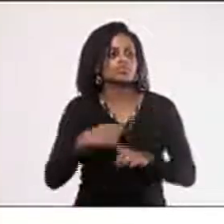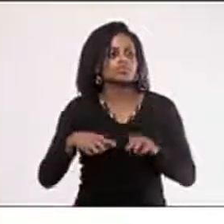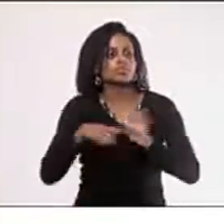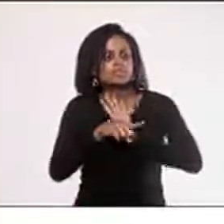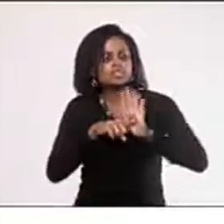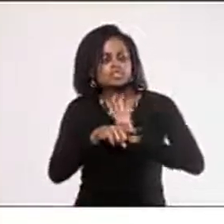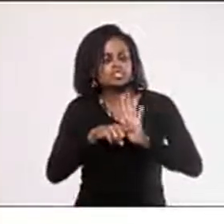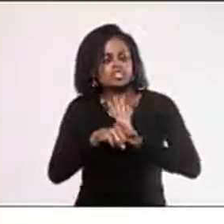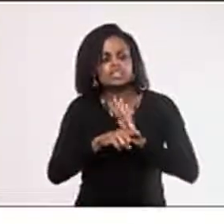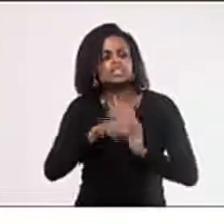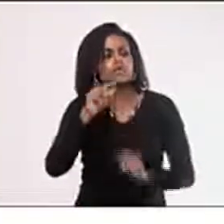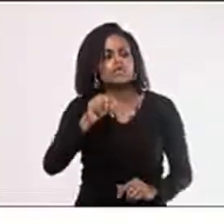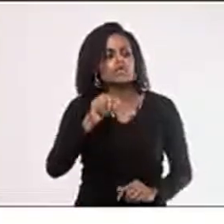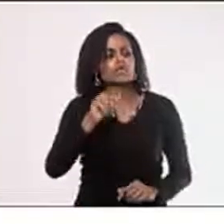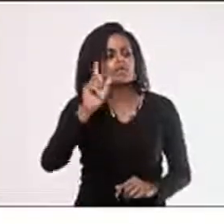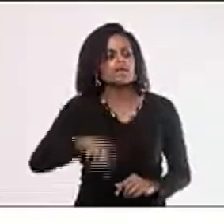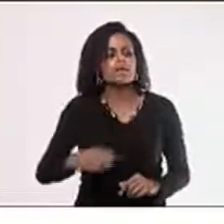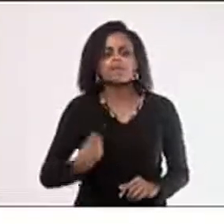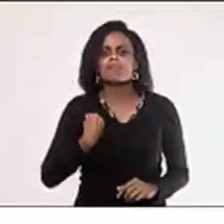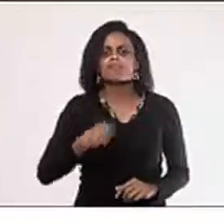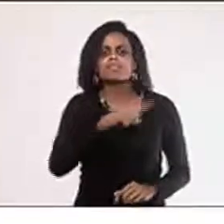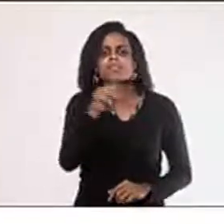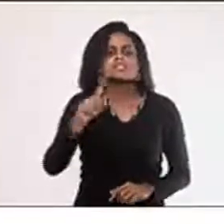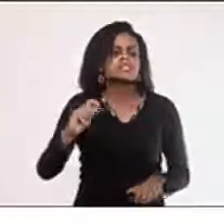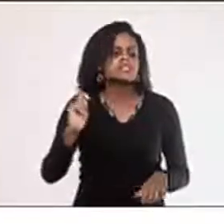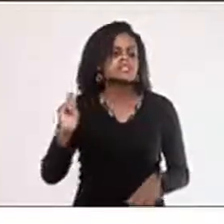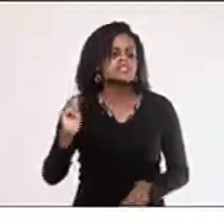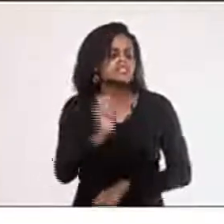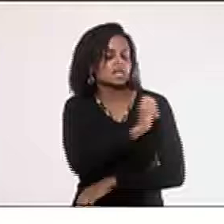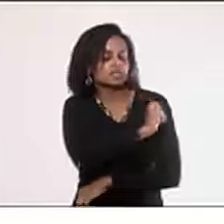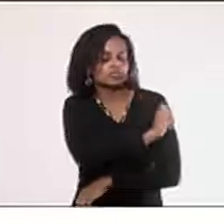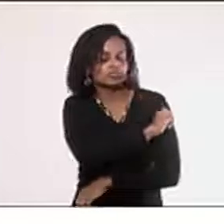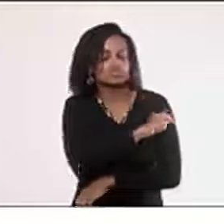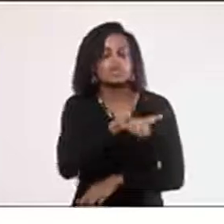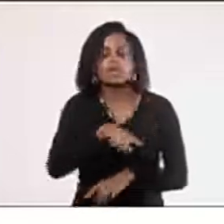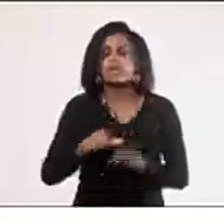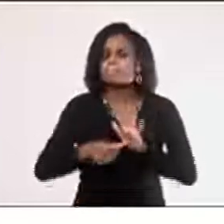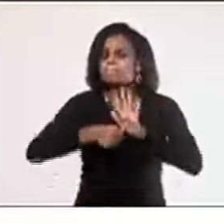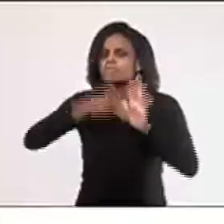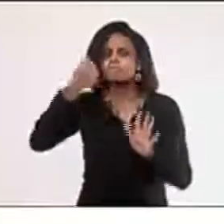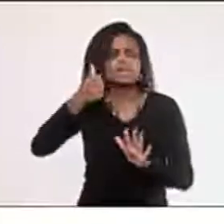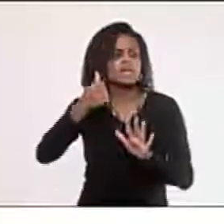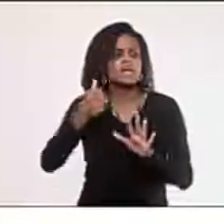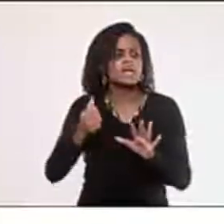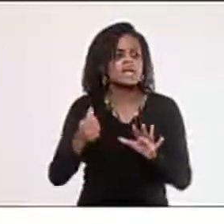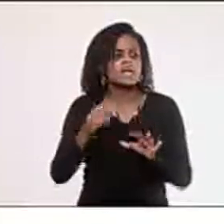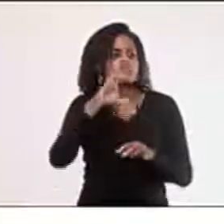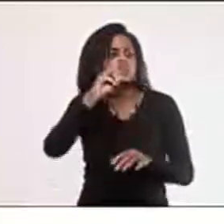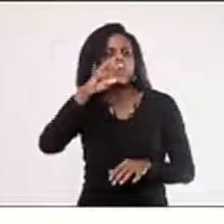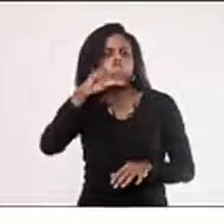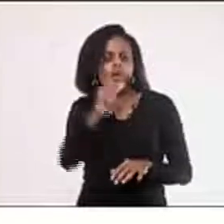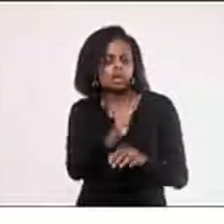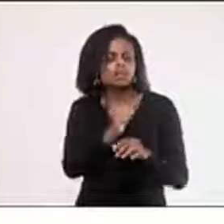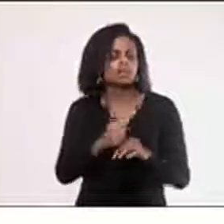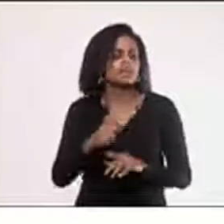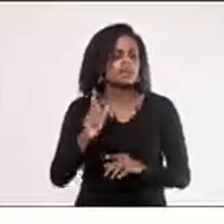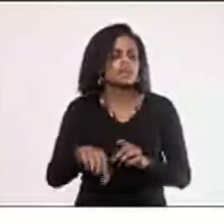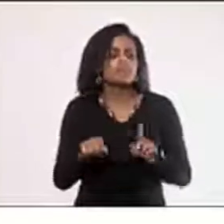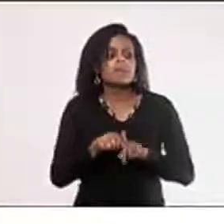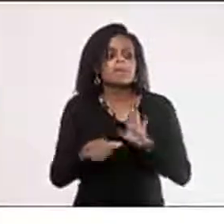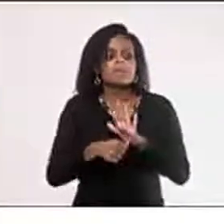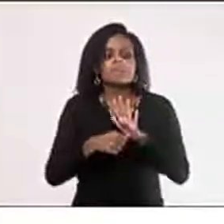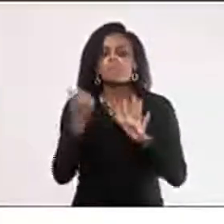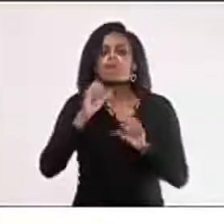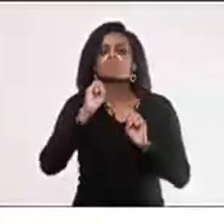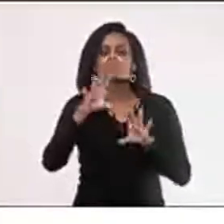pesquisas o que é a vivência desses alunos. A UERJ ela é pioneira no sistema de cota e ela é pioneira no ensino